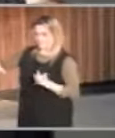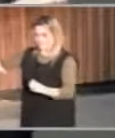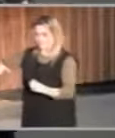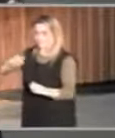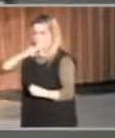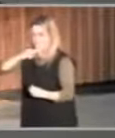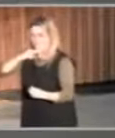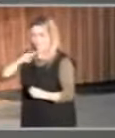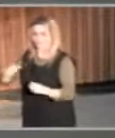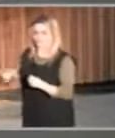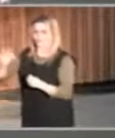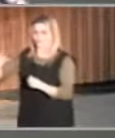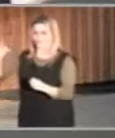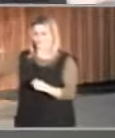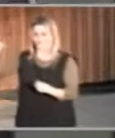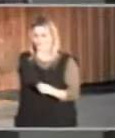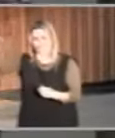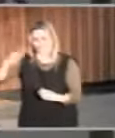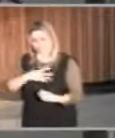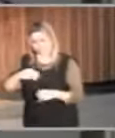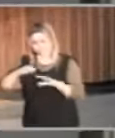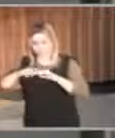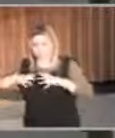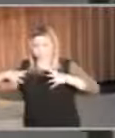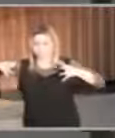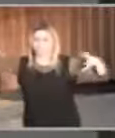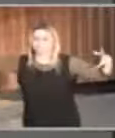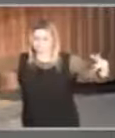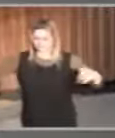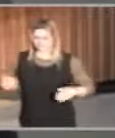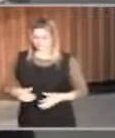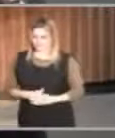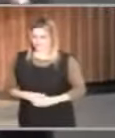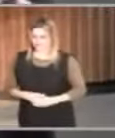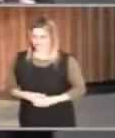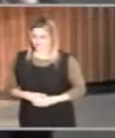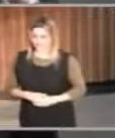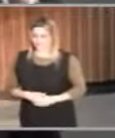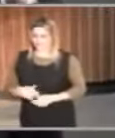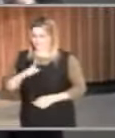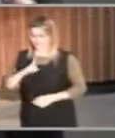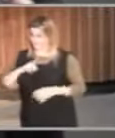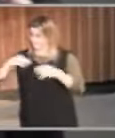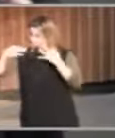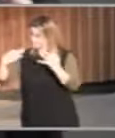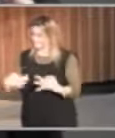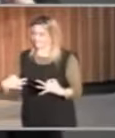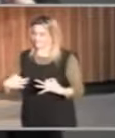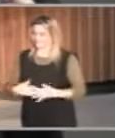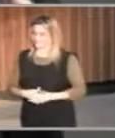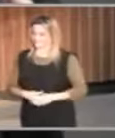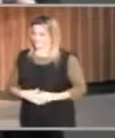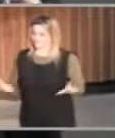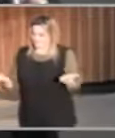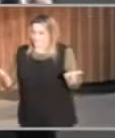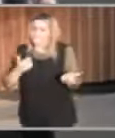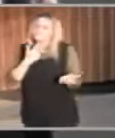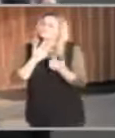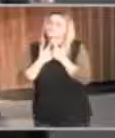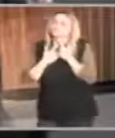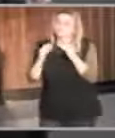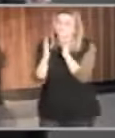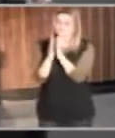Deus vai entrar nessa casa de modo reverso eu tenho certeza disso eu queria orar por